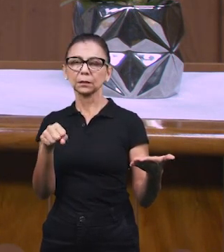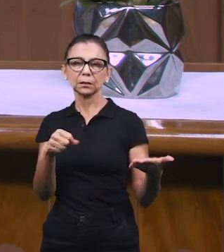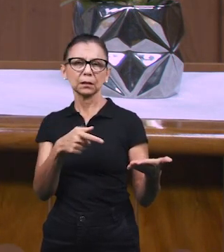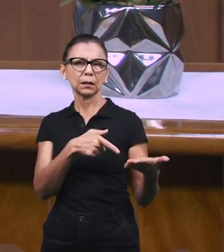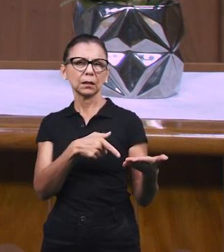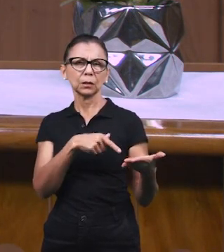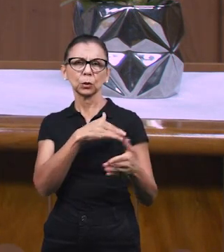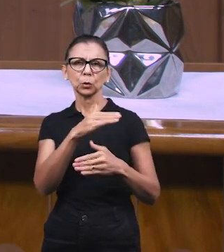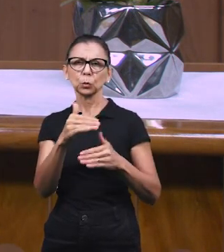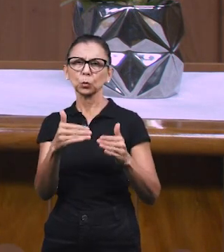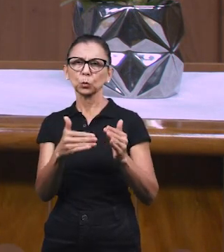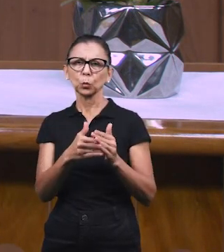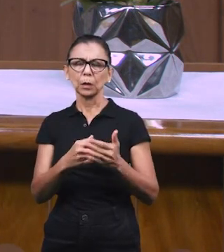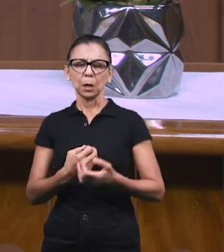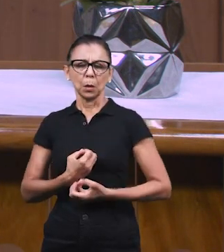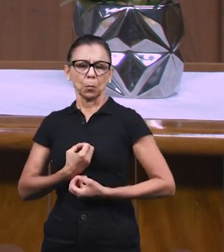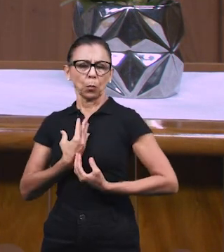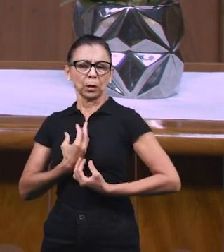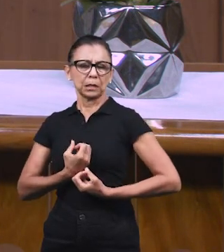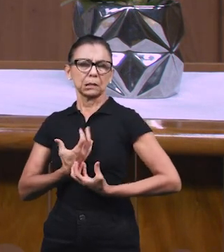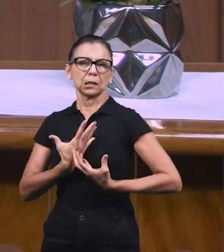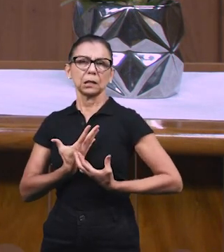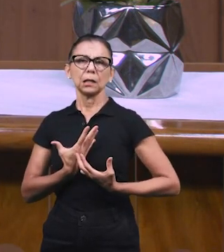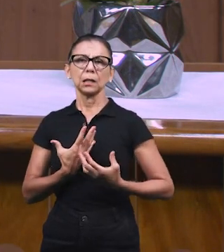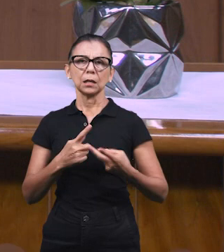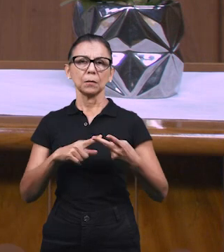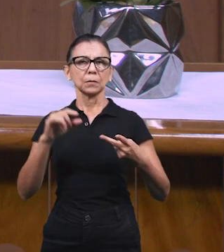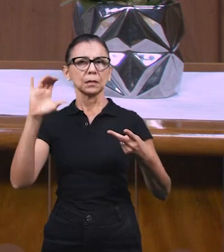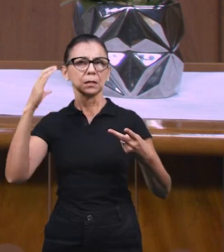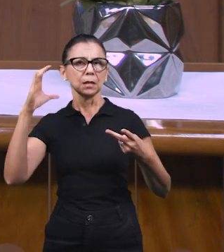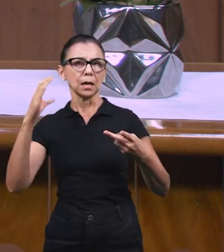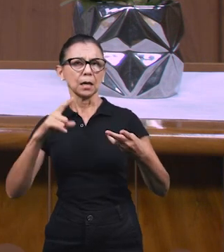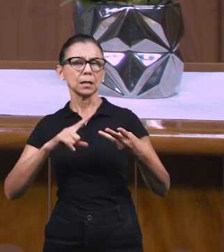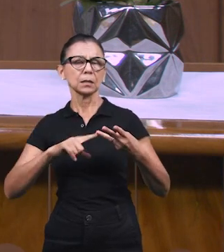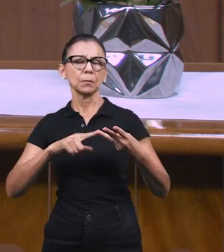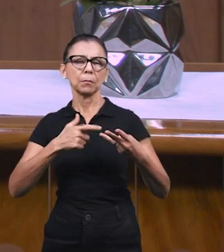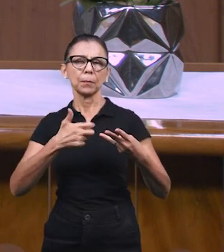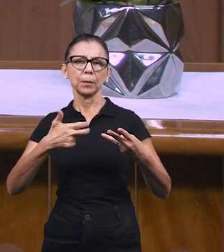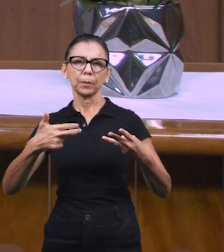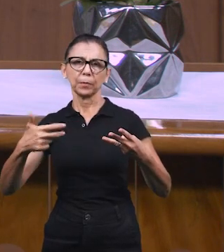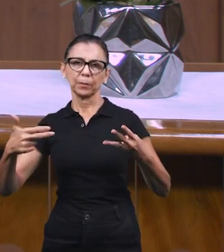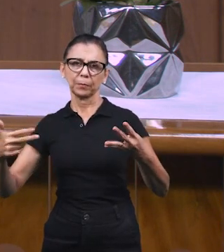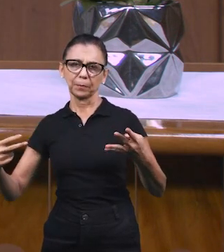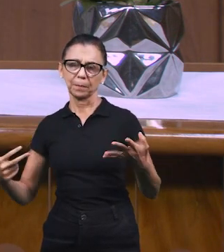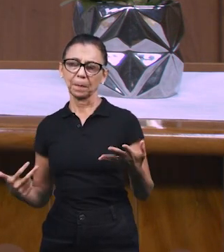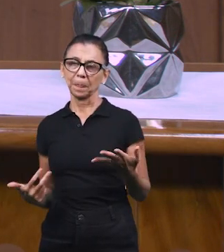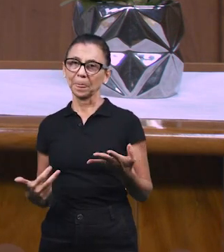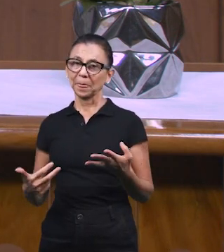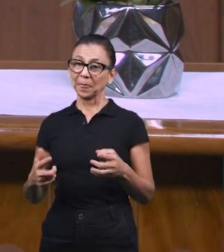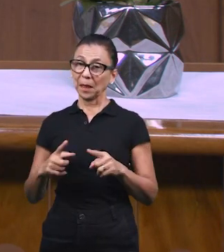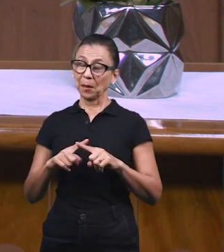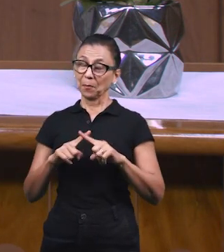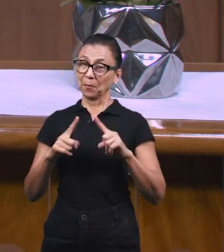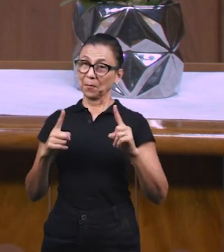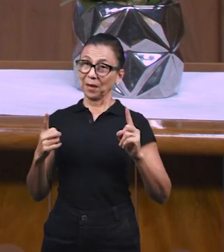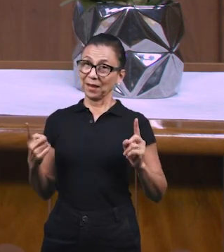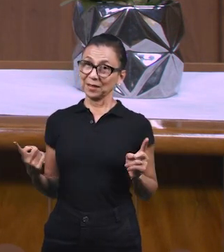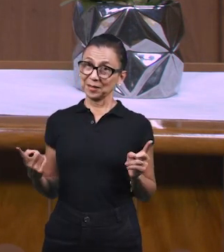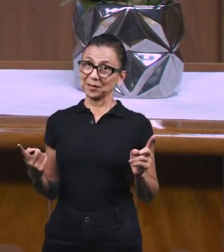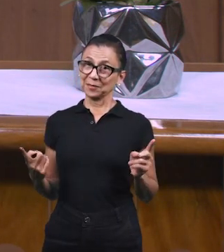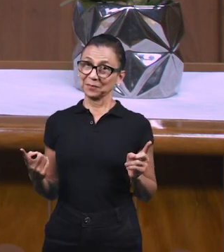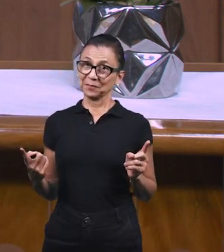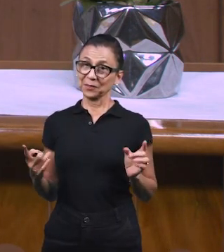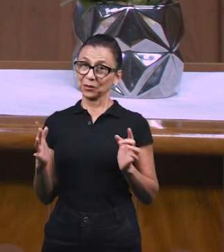tem ciência, ela tem poesia, ela tem muitos atrativos. Mas quando Jesus abre as